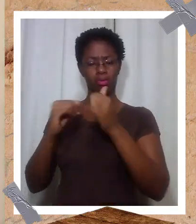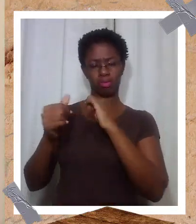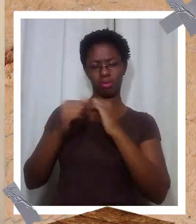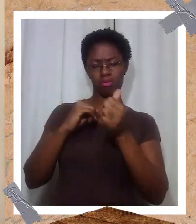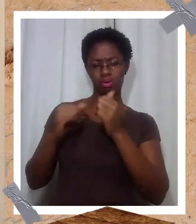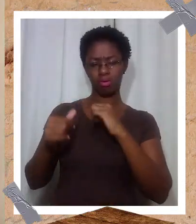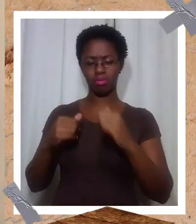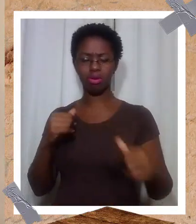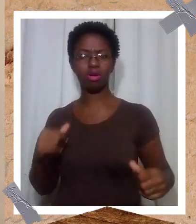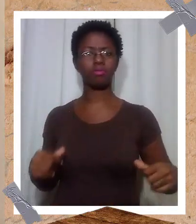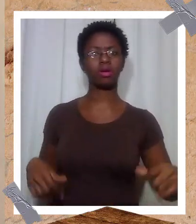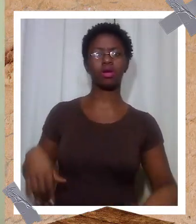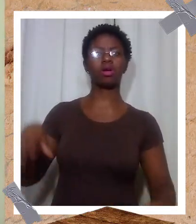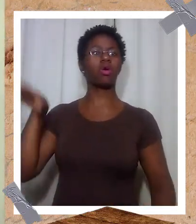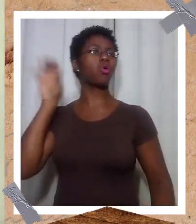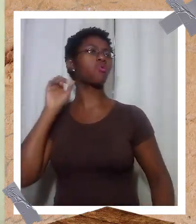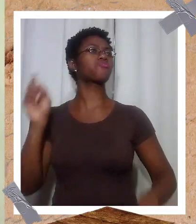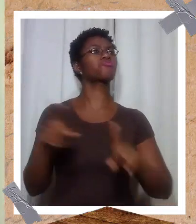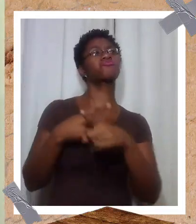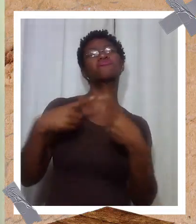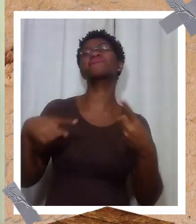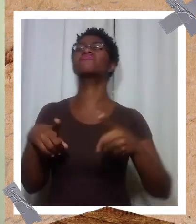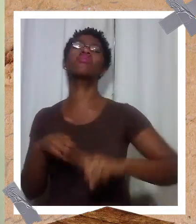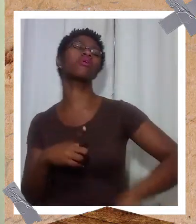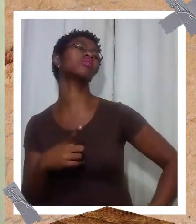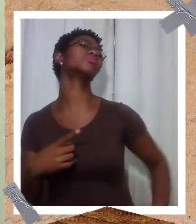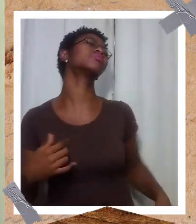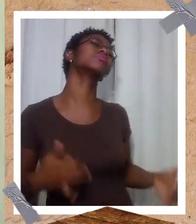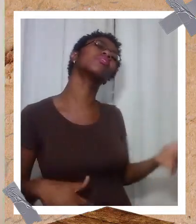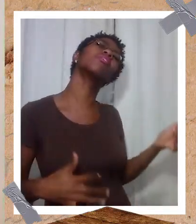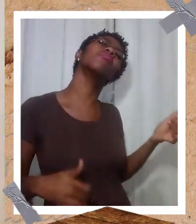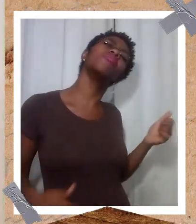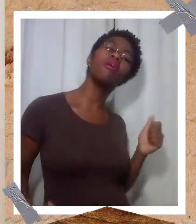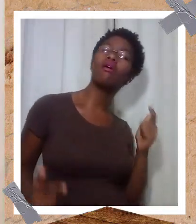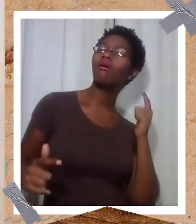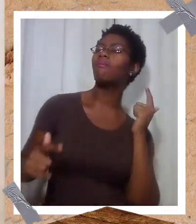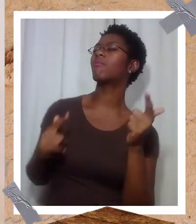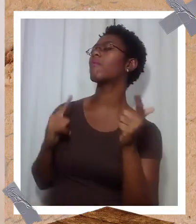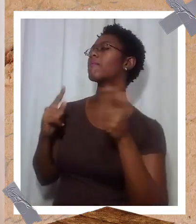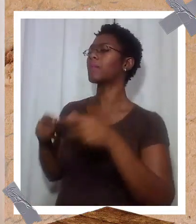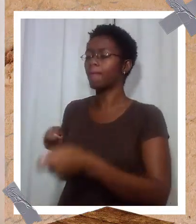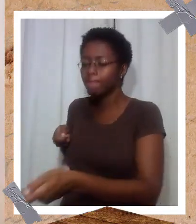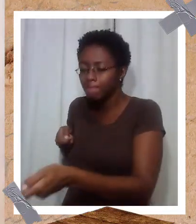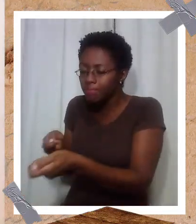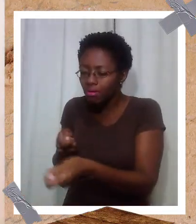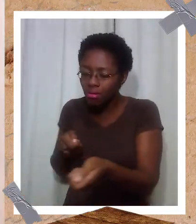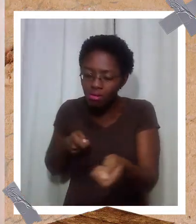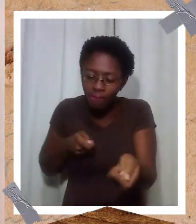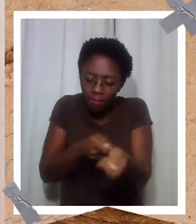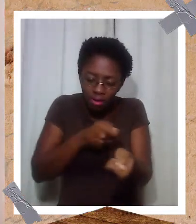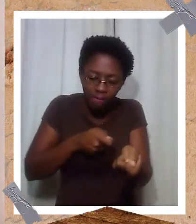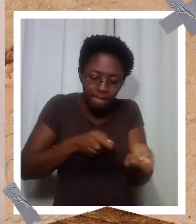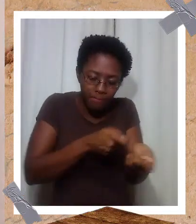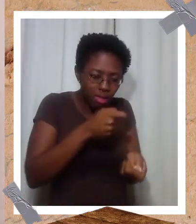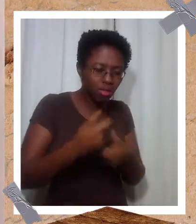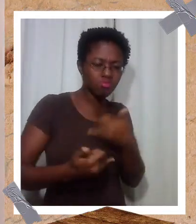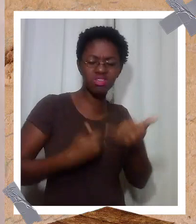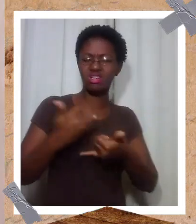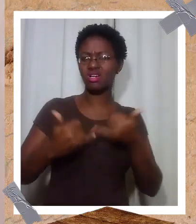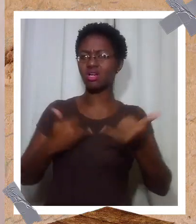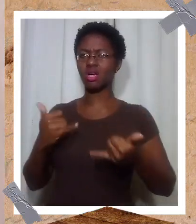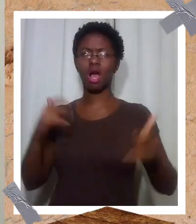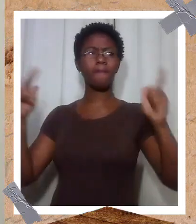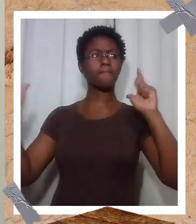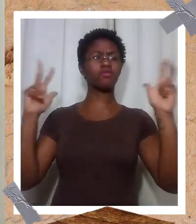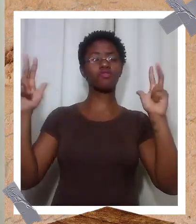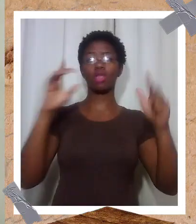no Carlinhos Madama, escutar o Racionais MC, depois curtir aquele baile funk, jogar uma sinuca, falar um pouco da vida, curtir a vida